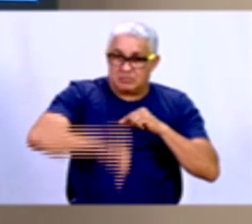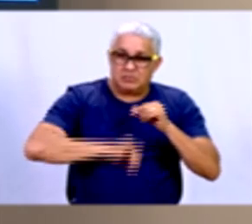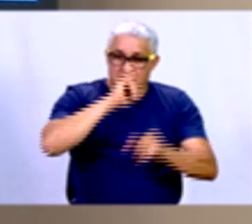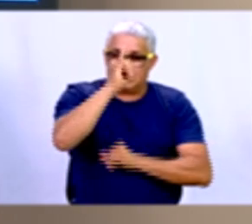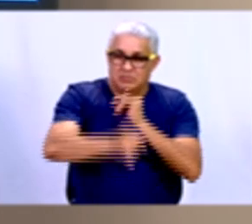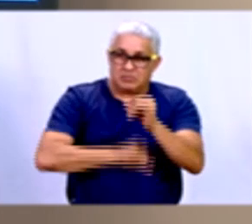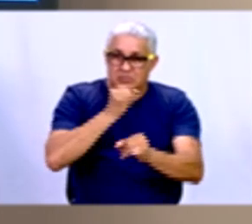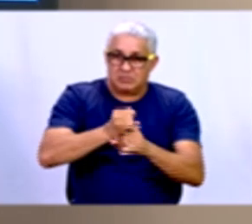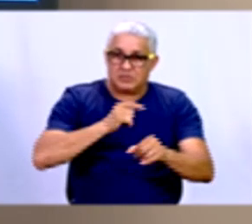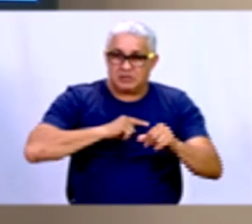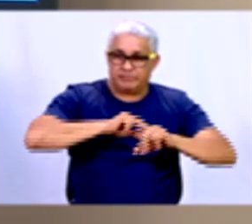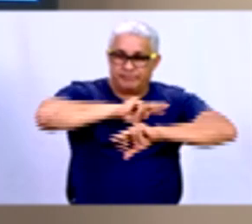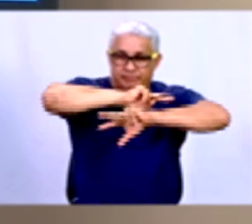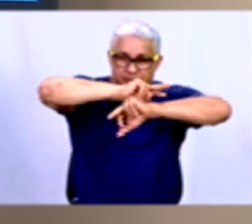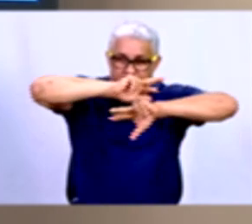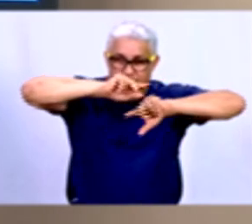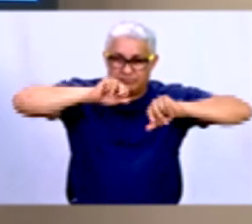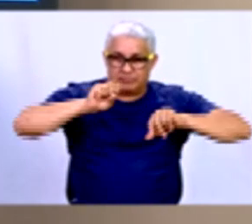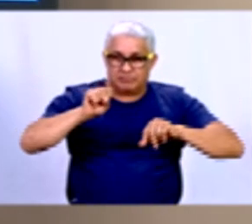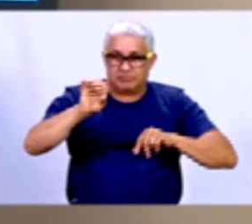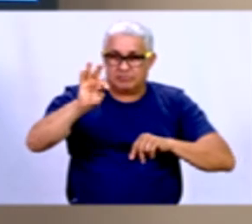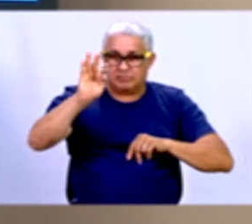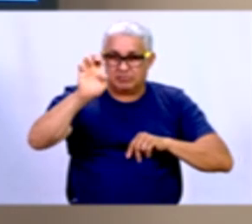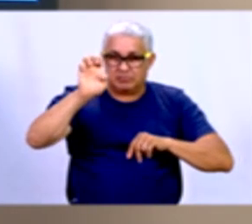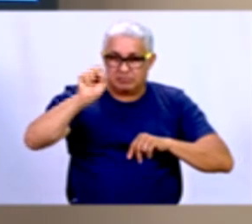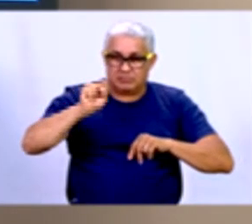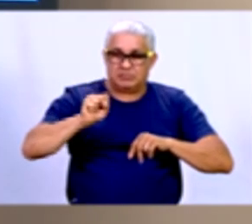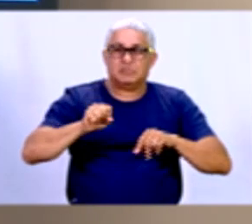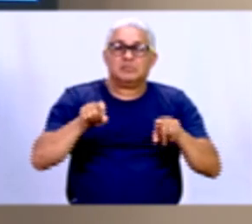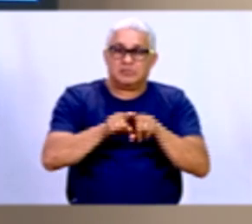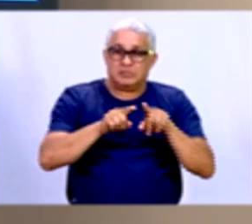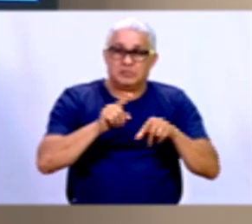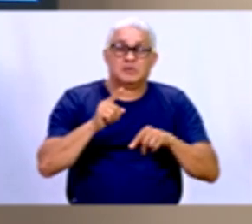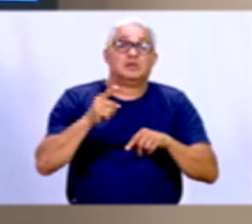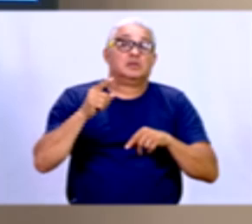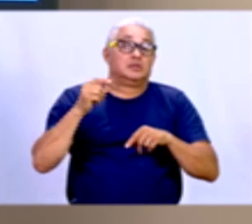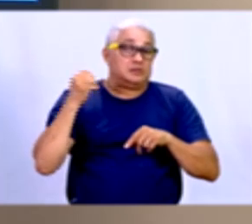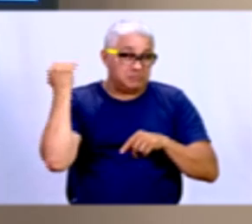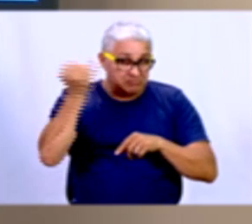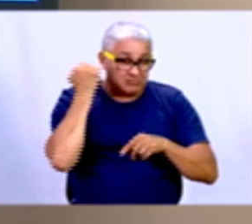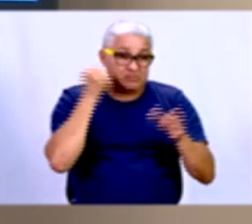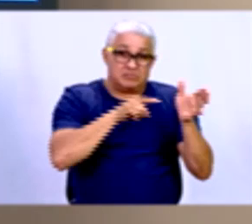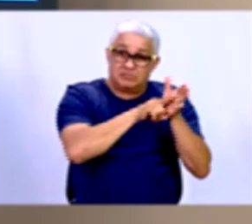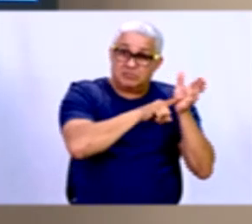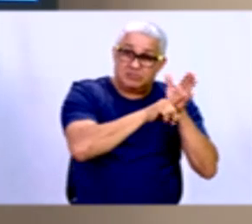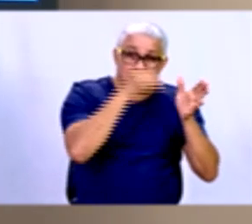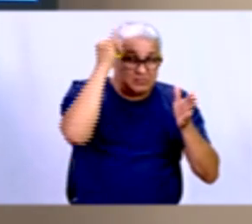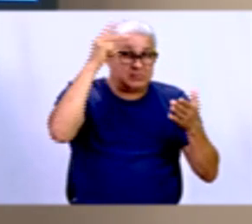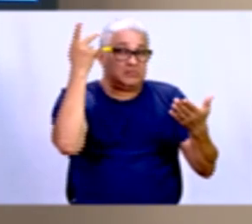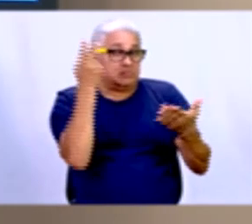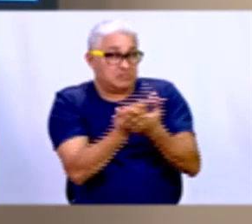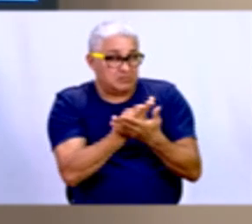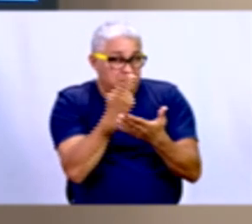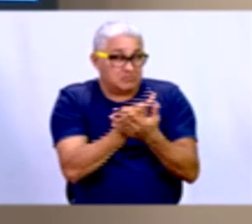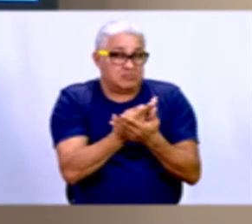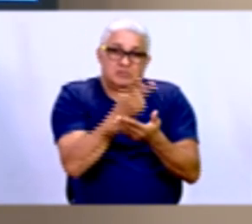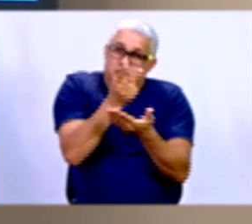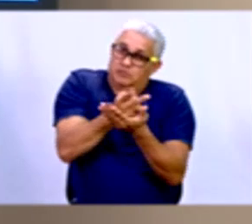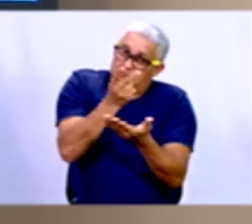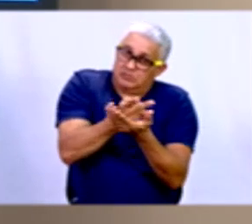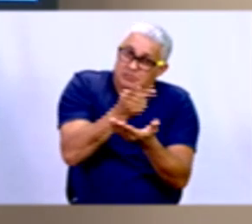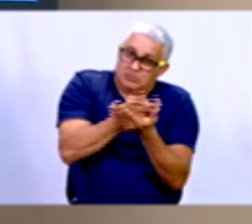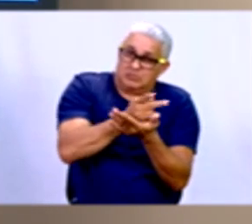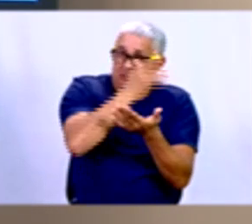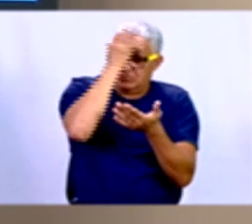diversos sites. Que é interessante pesquisar para vocês não cometerem os mesmos erros que estão sendo cometidos por essas